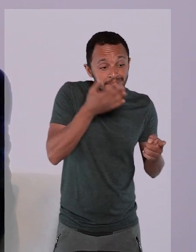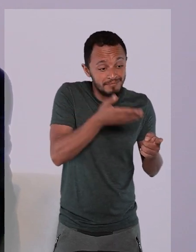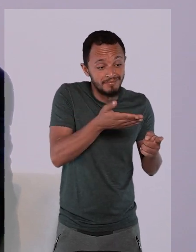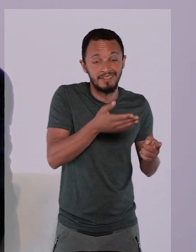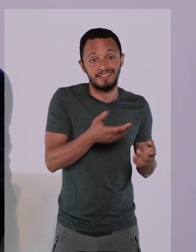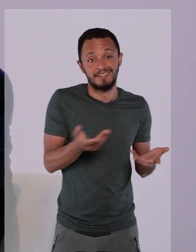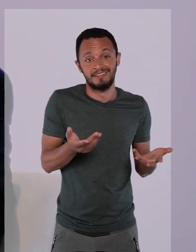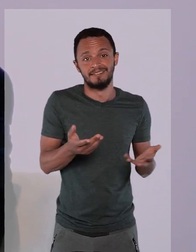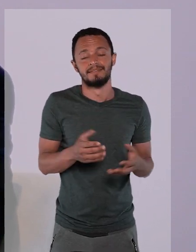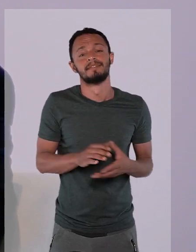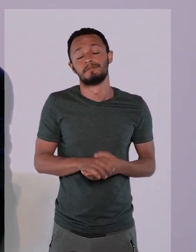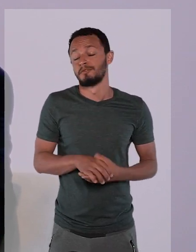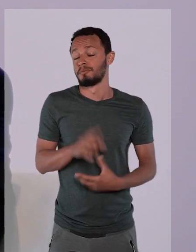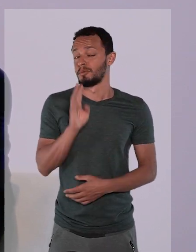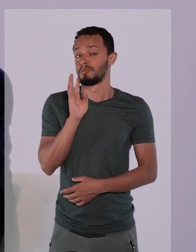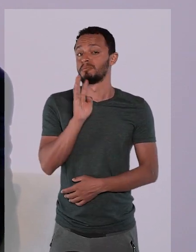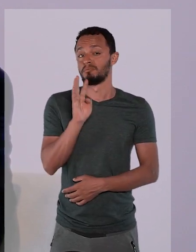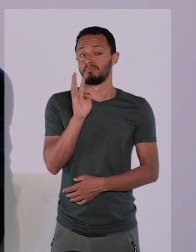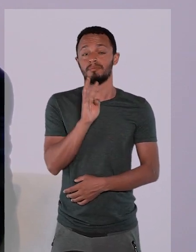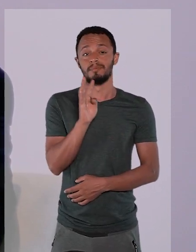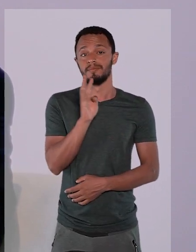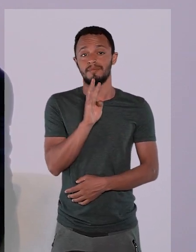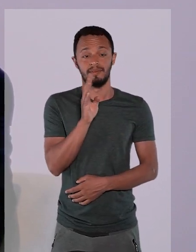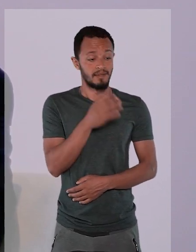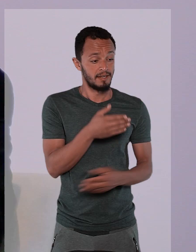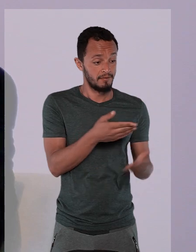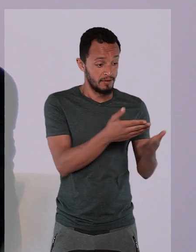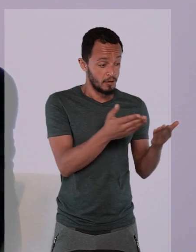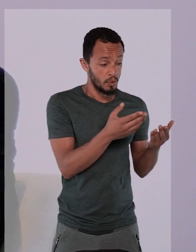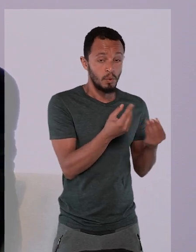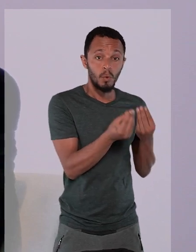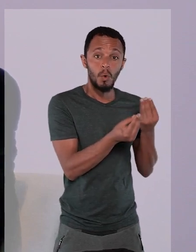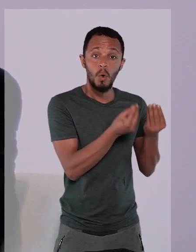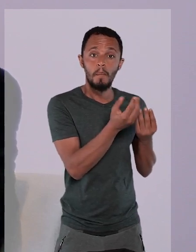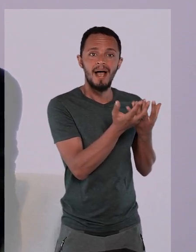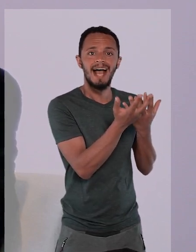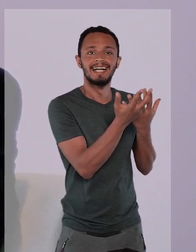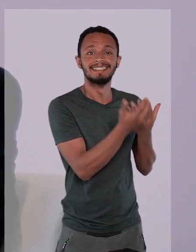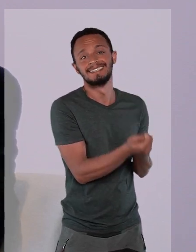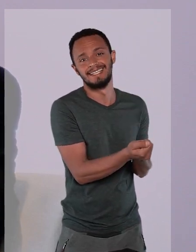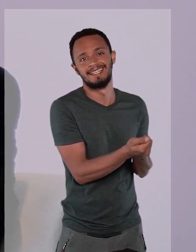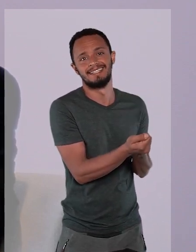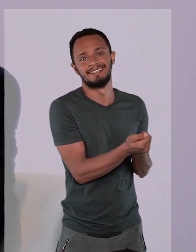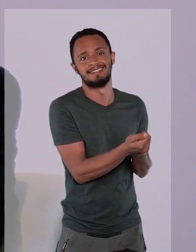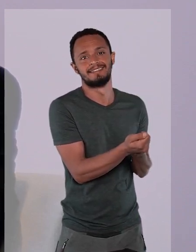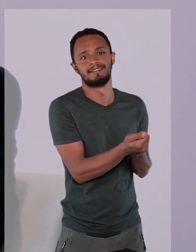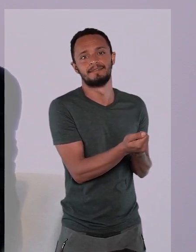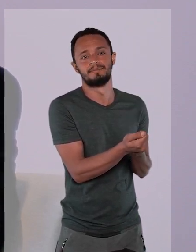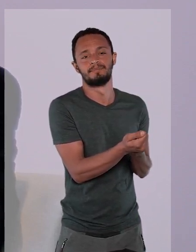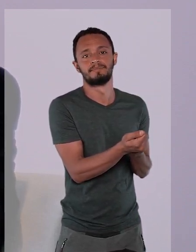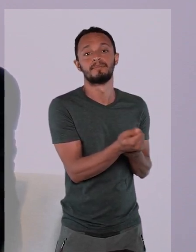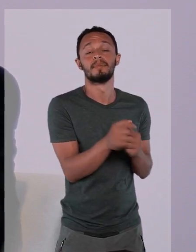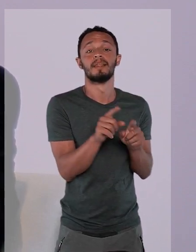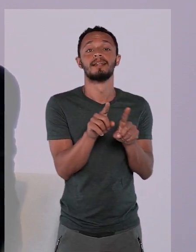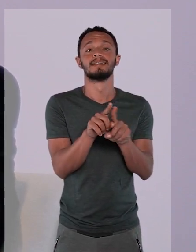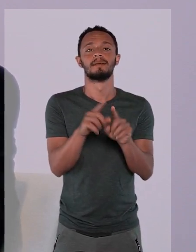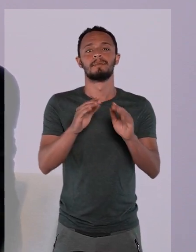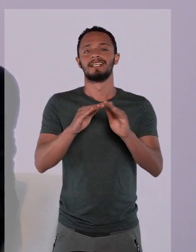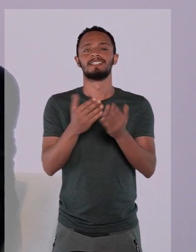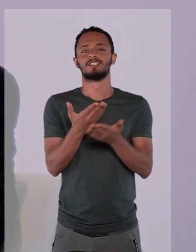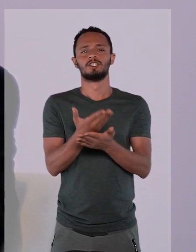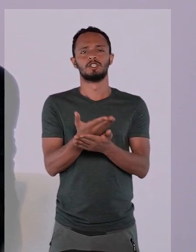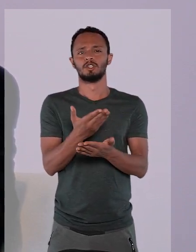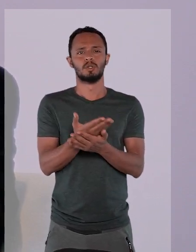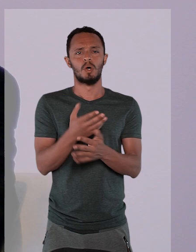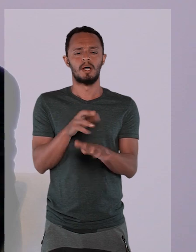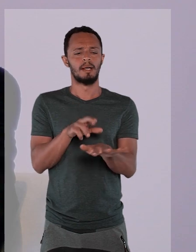E foi muito bacana ver como que eles absorveram. As escolas, então, eu acho que